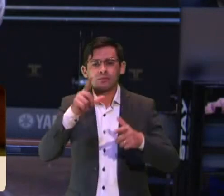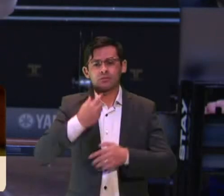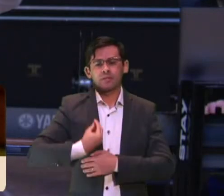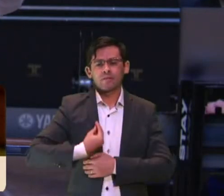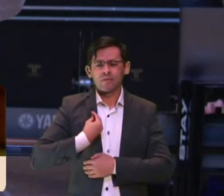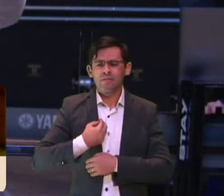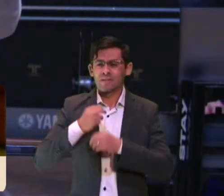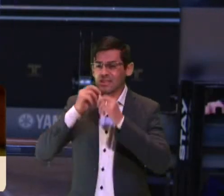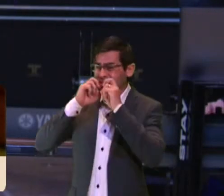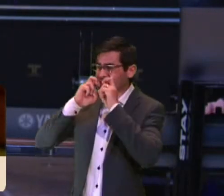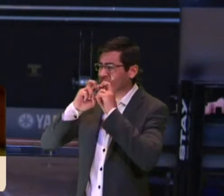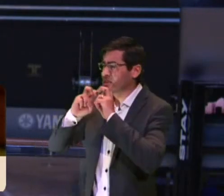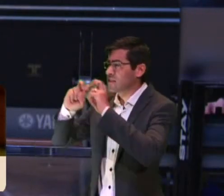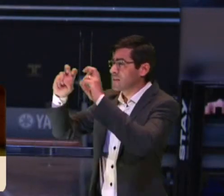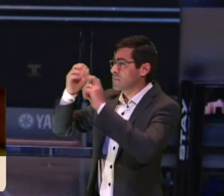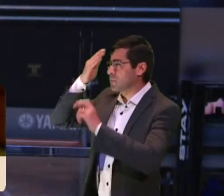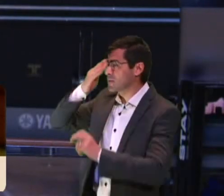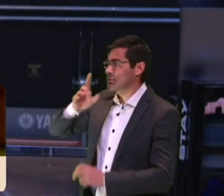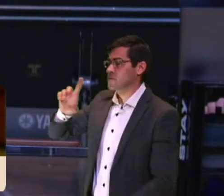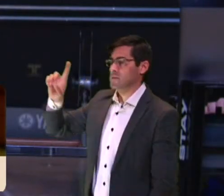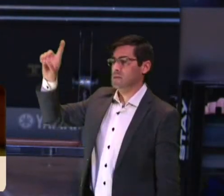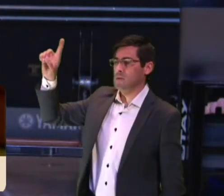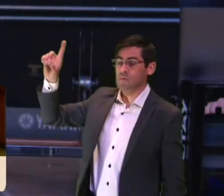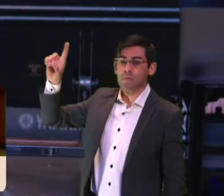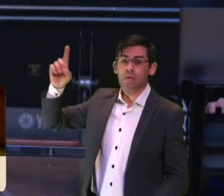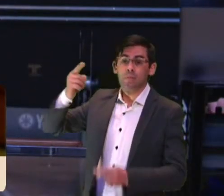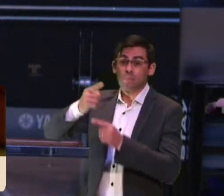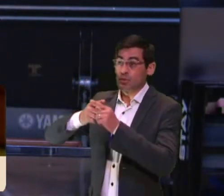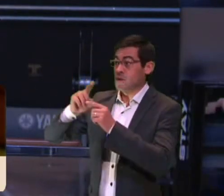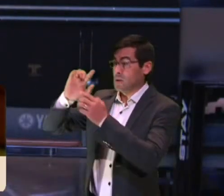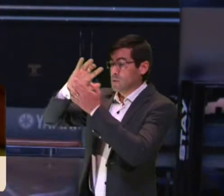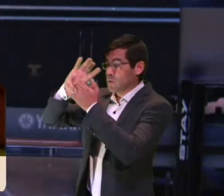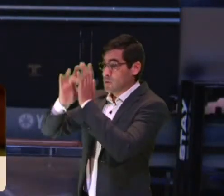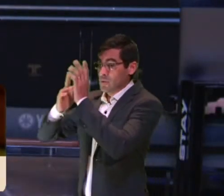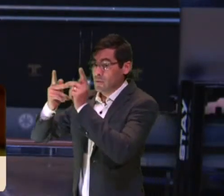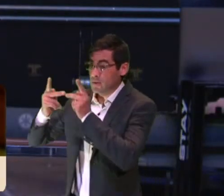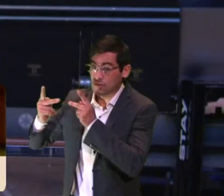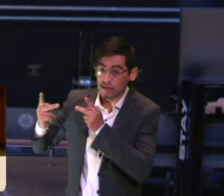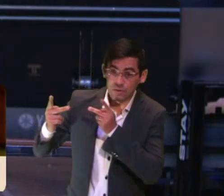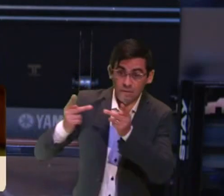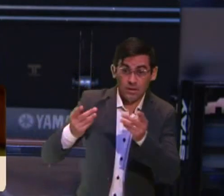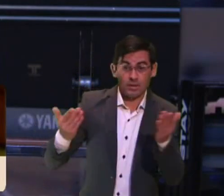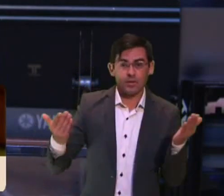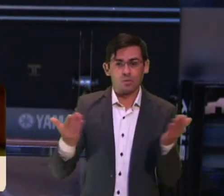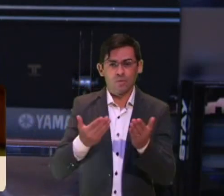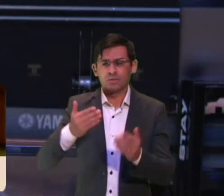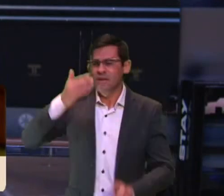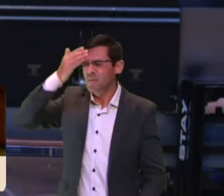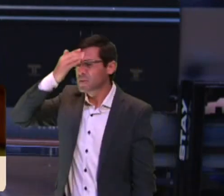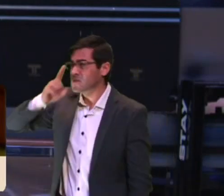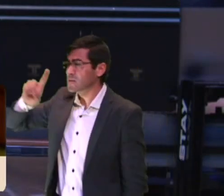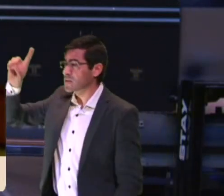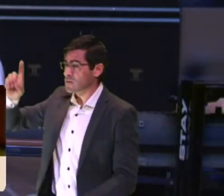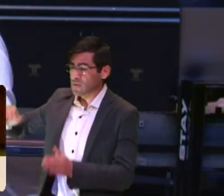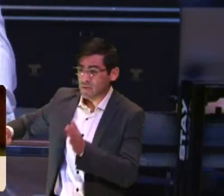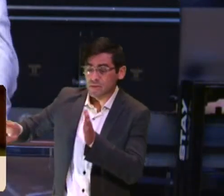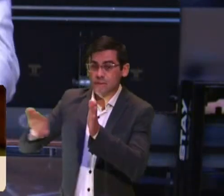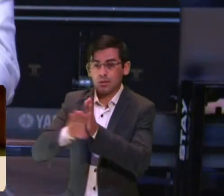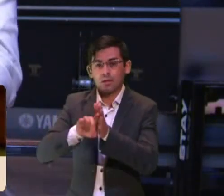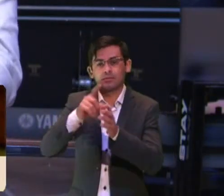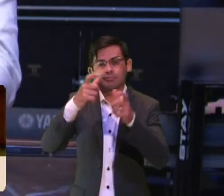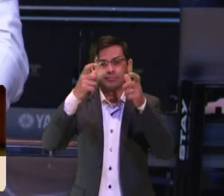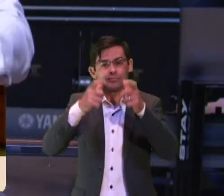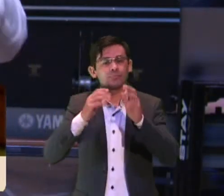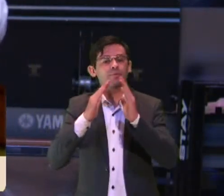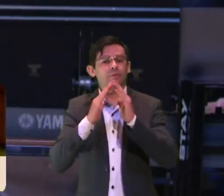está, clame a presença dEle. Ele vai te visitar hoje. A presença de Deus vai chegar. Nós vamos orar